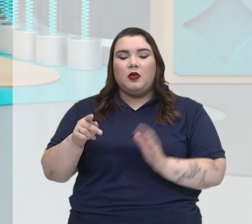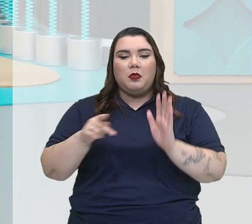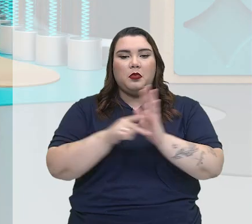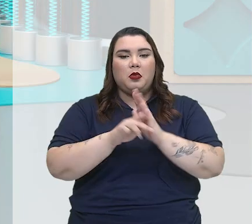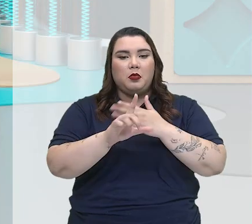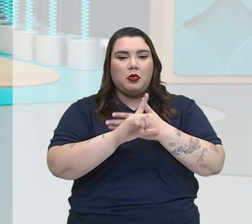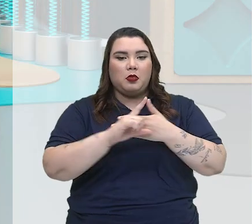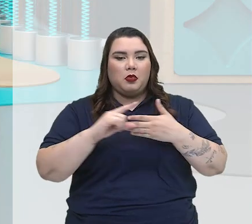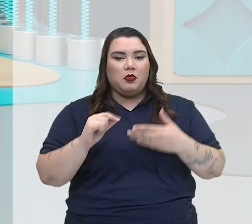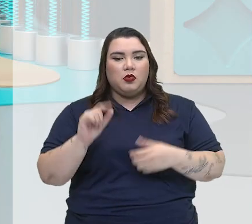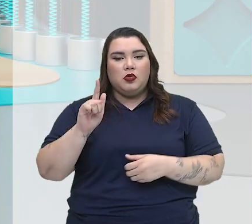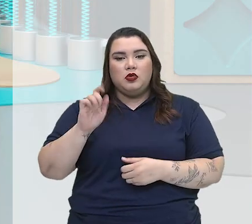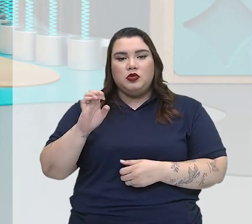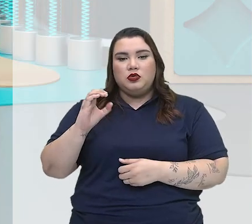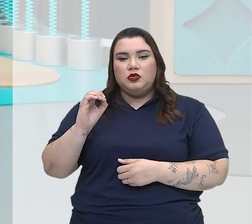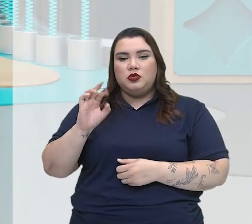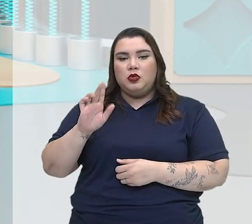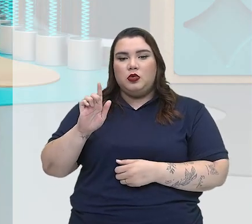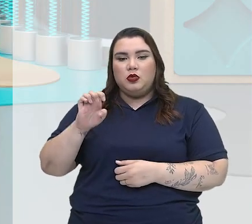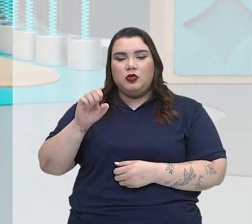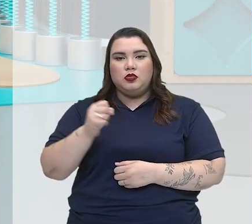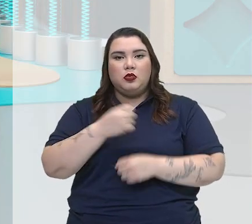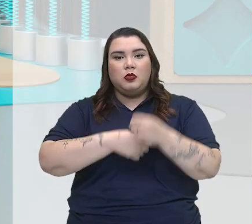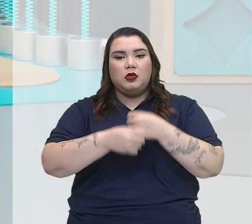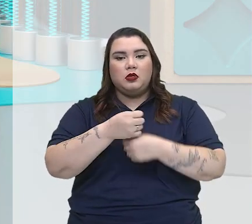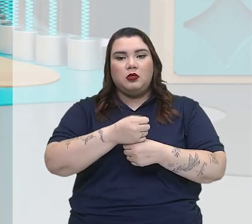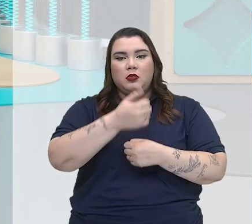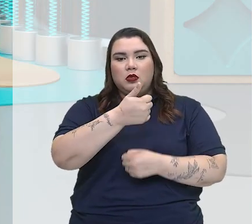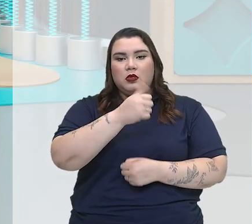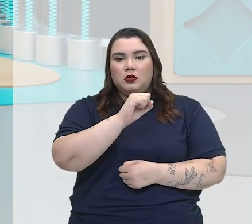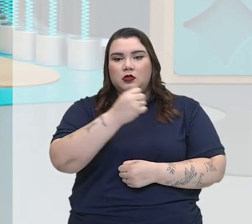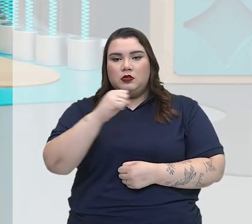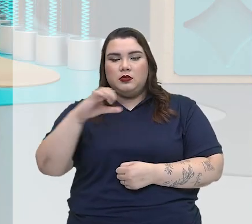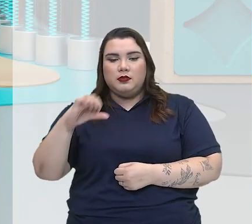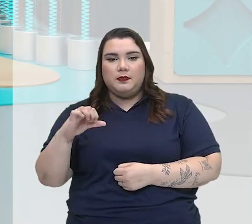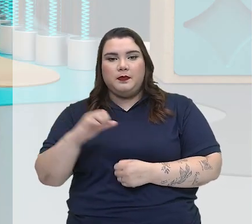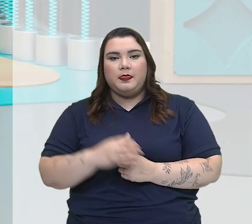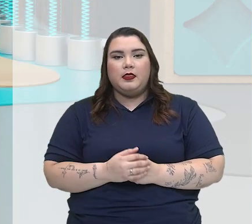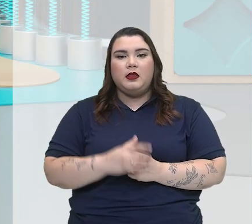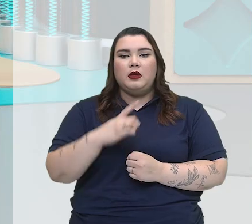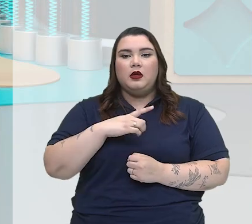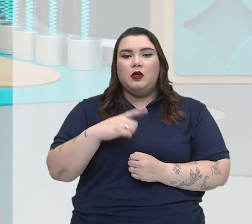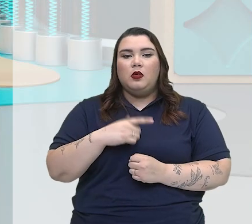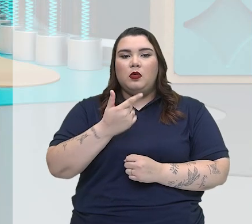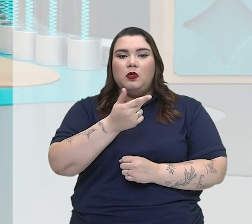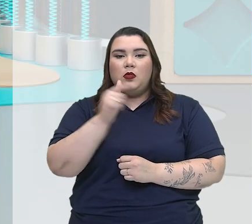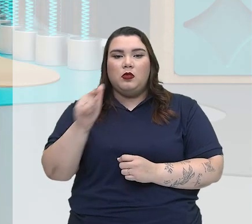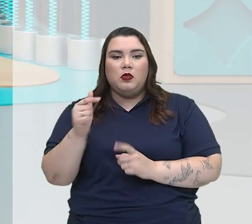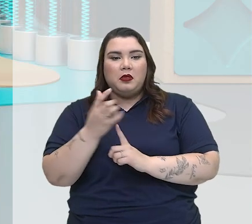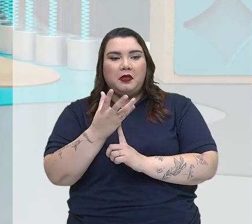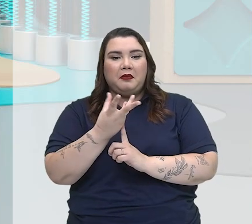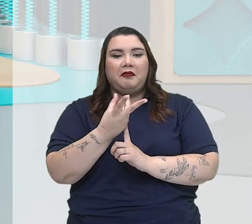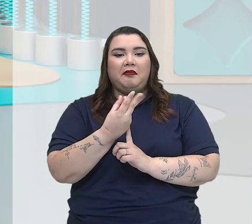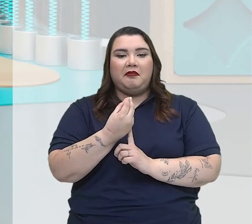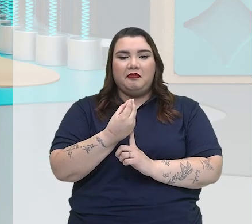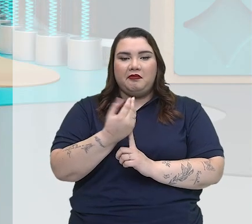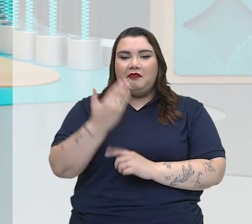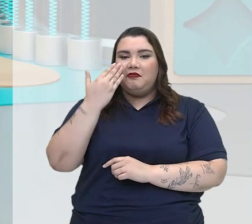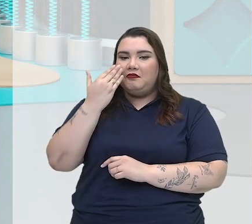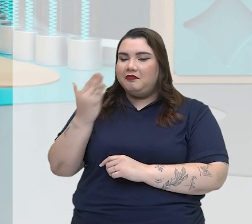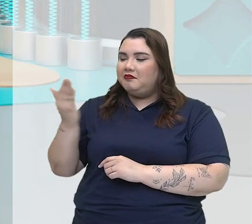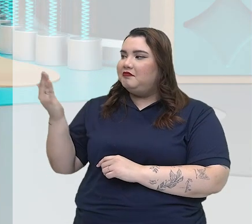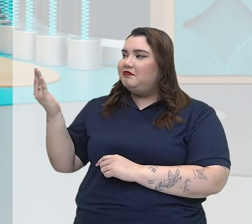Jorge Seurat, que ela foi pintada em 1889. E também temos uma outra obra do mesmo artista